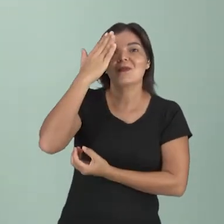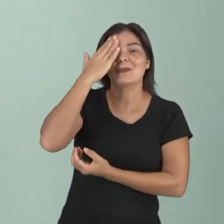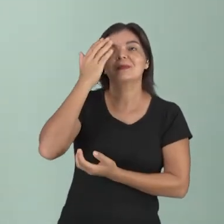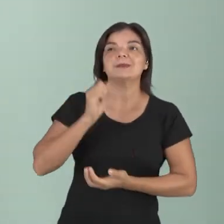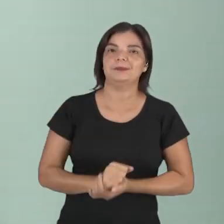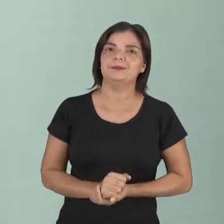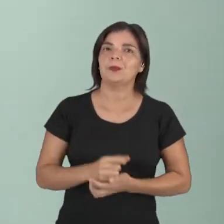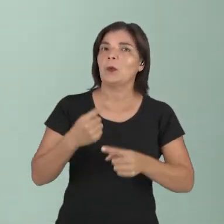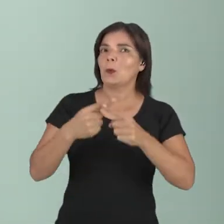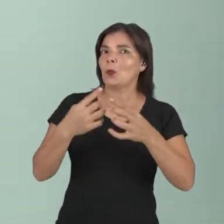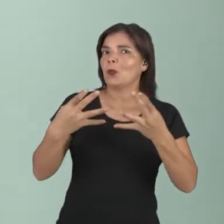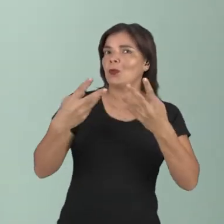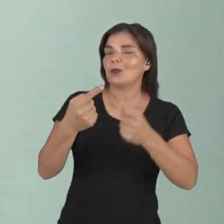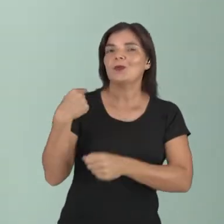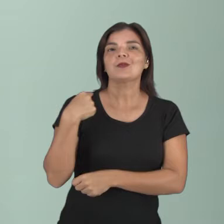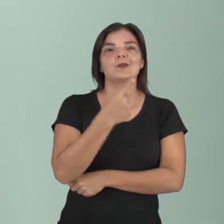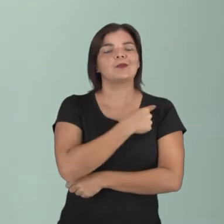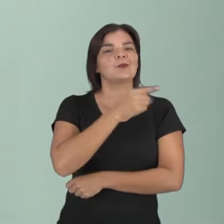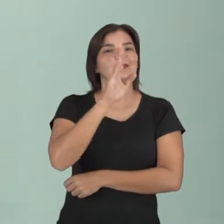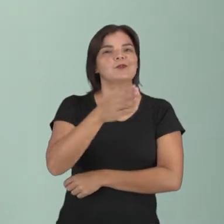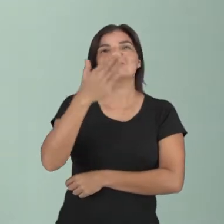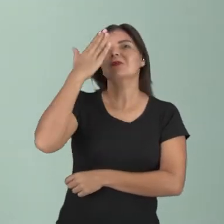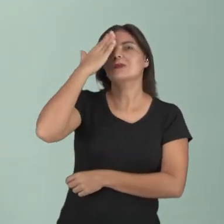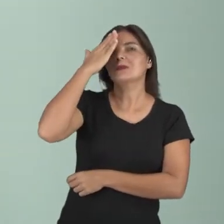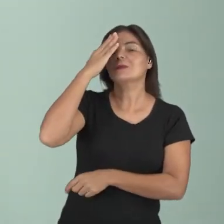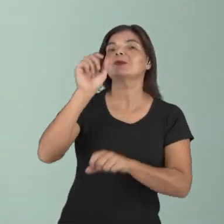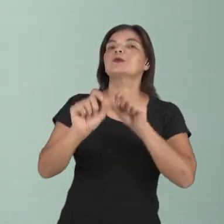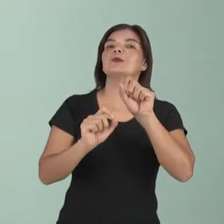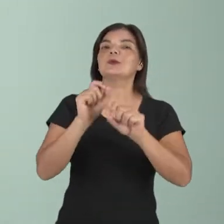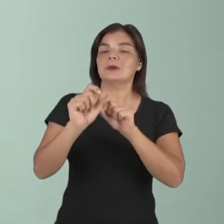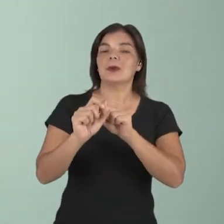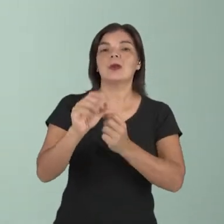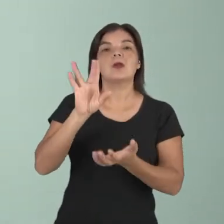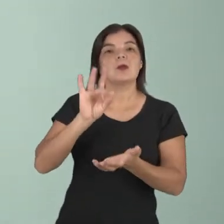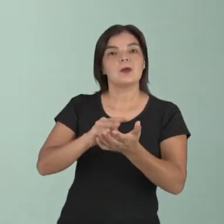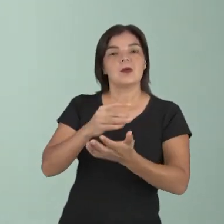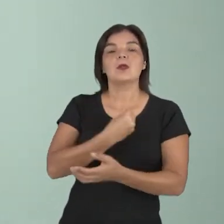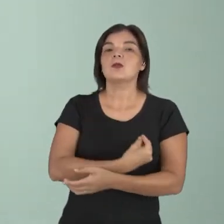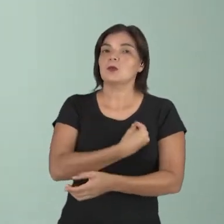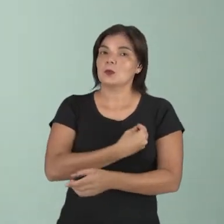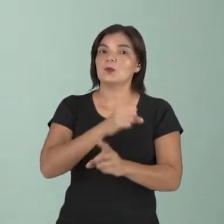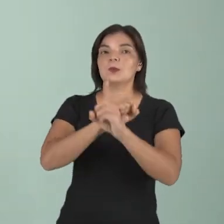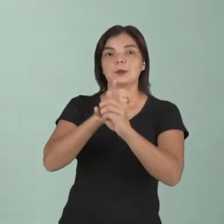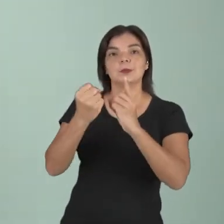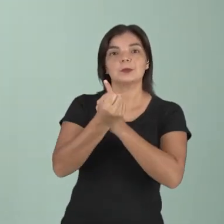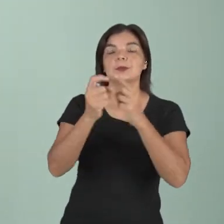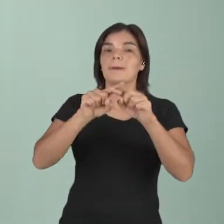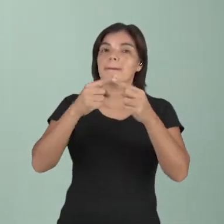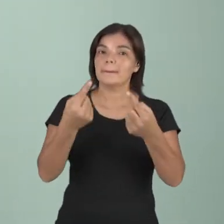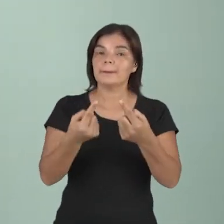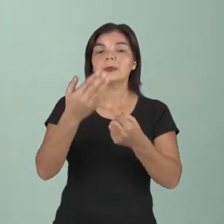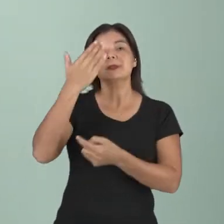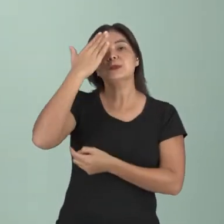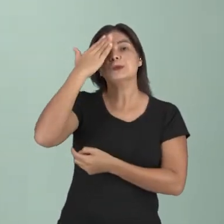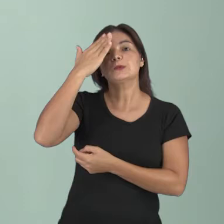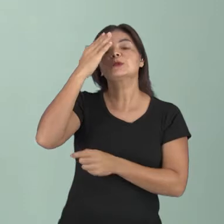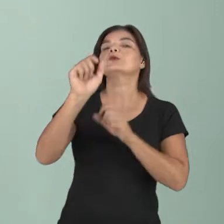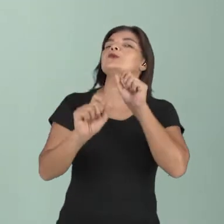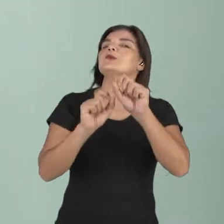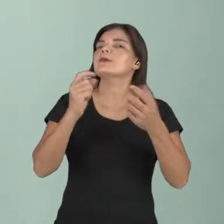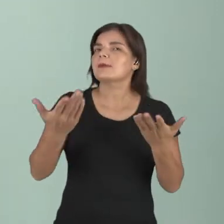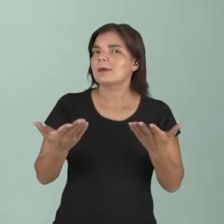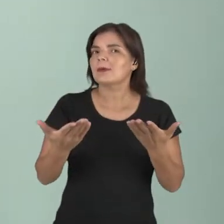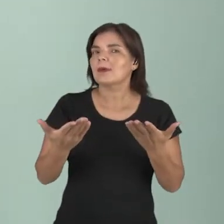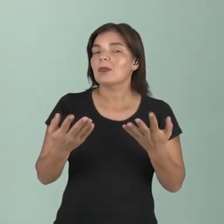compreendê-la? Porque todos nós já temos um entendimento a respeito da realidade social, mas esse nosso entendimento,